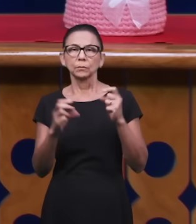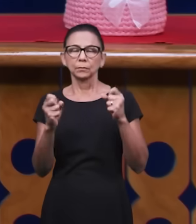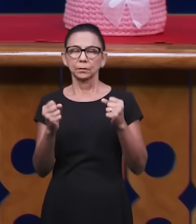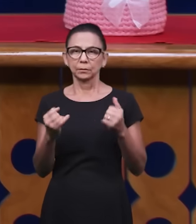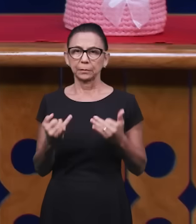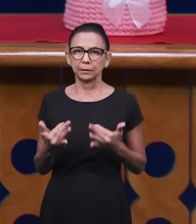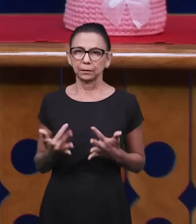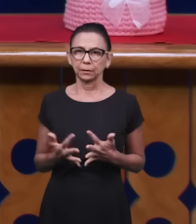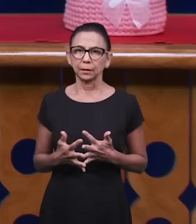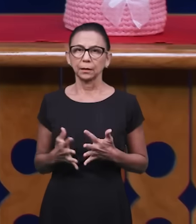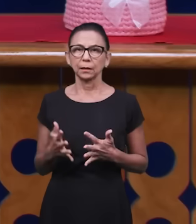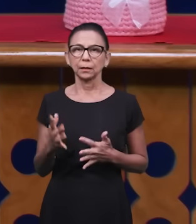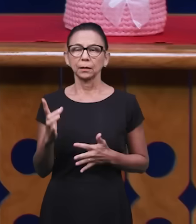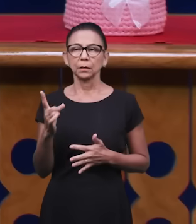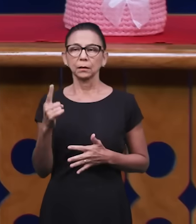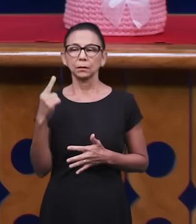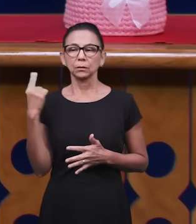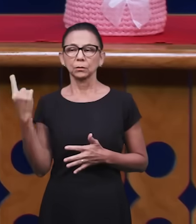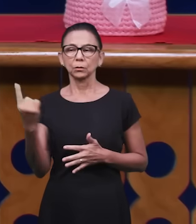momento profético